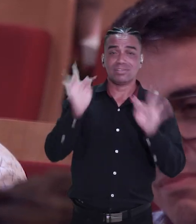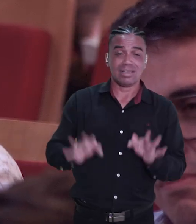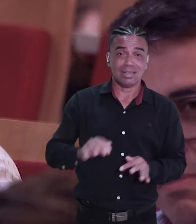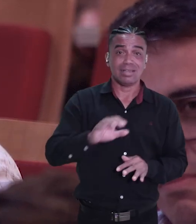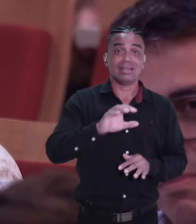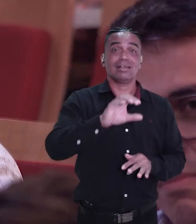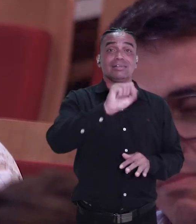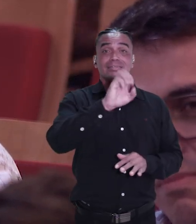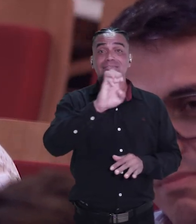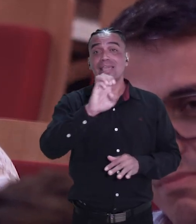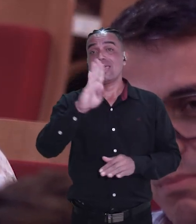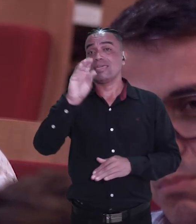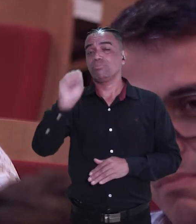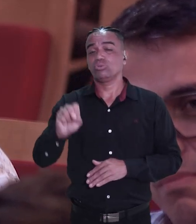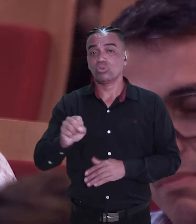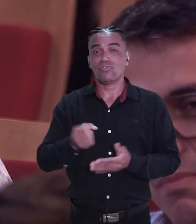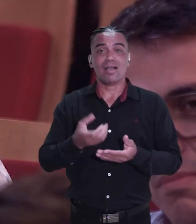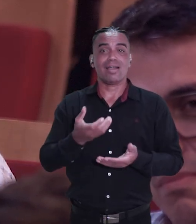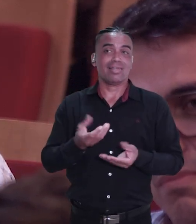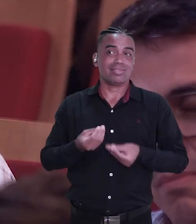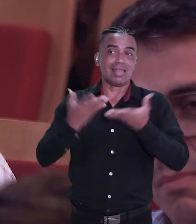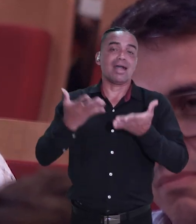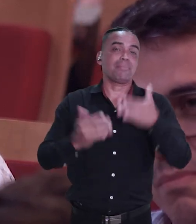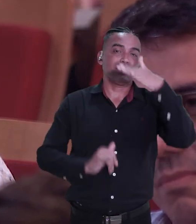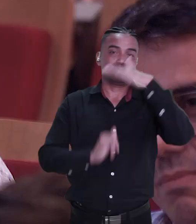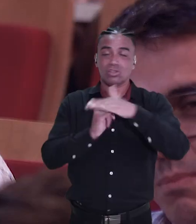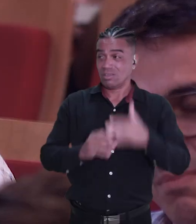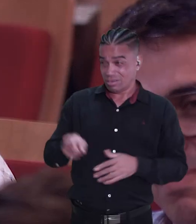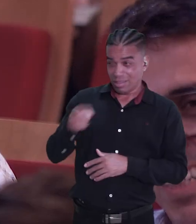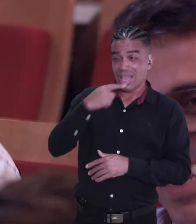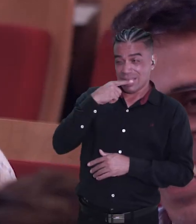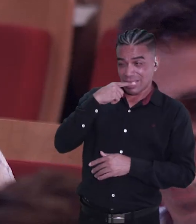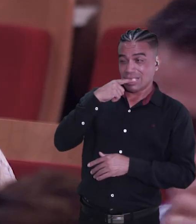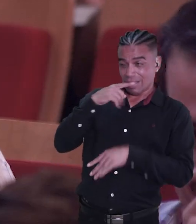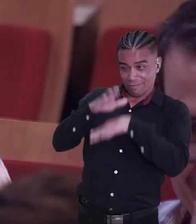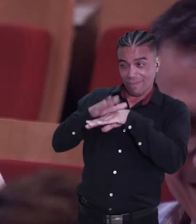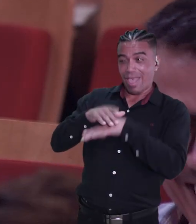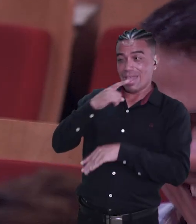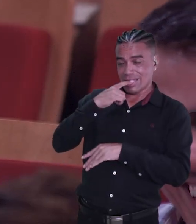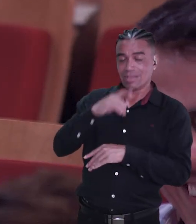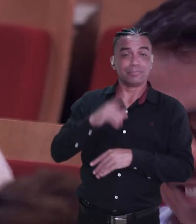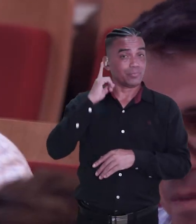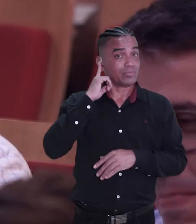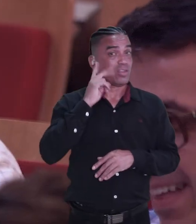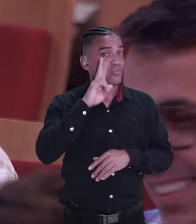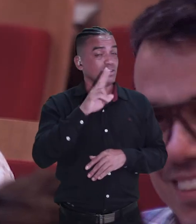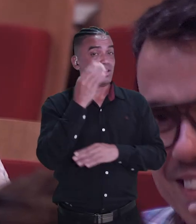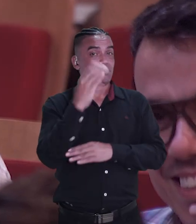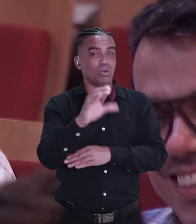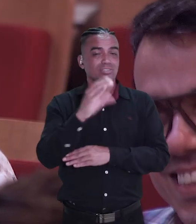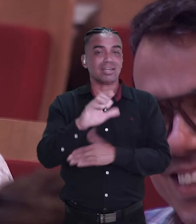fazer a felicidade dos sebos ou você pensa em doar isso para uma instituição? Eu acho que ele está com inveja do sebo. Claro, O que eu